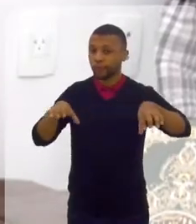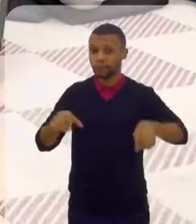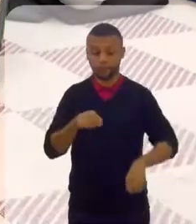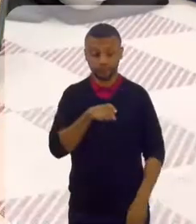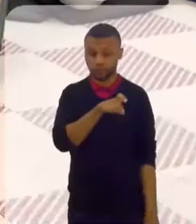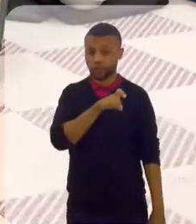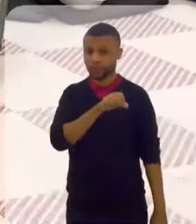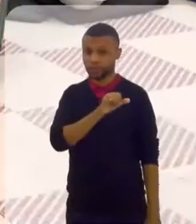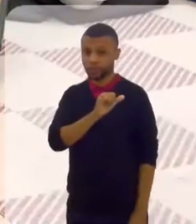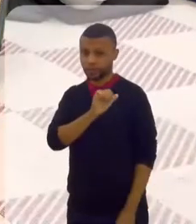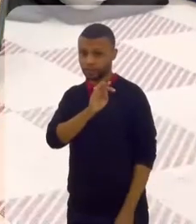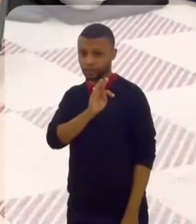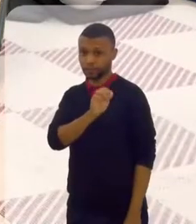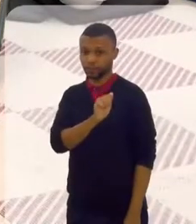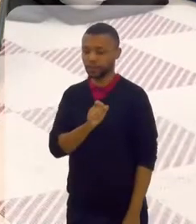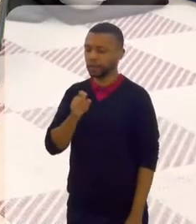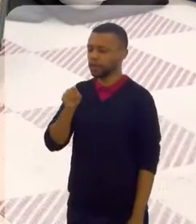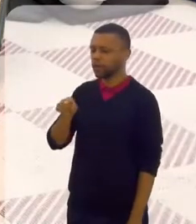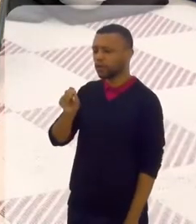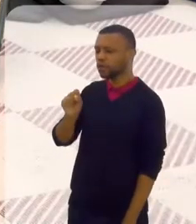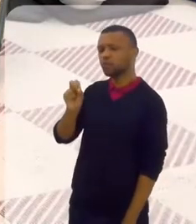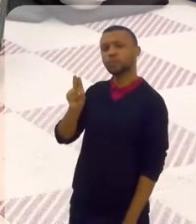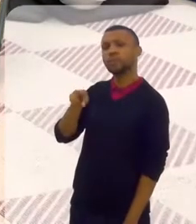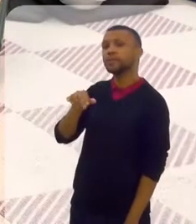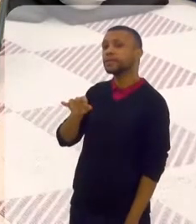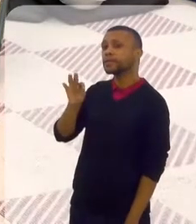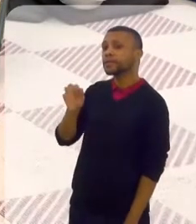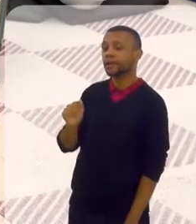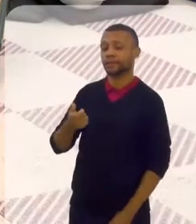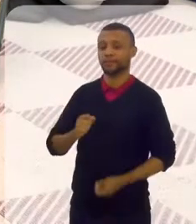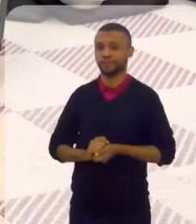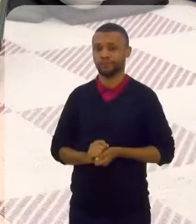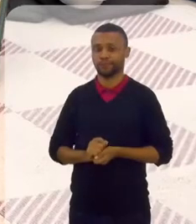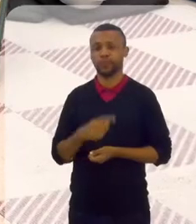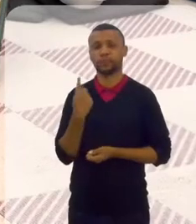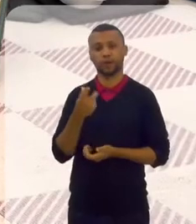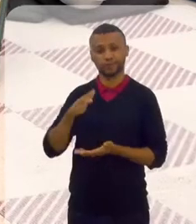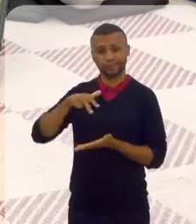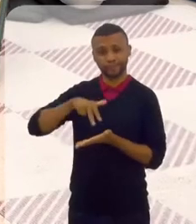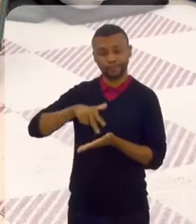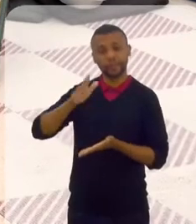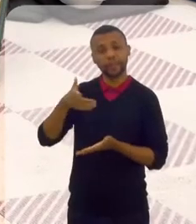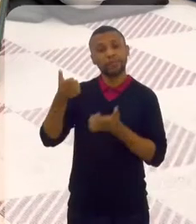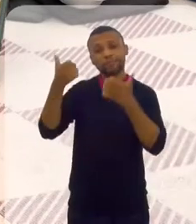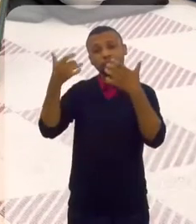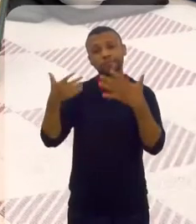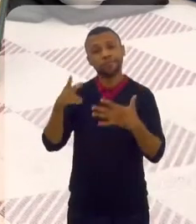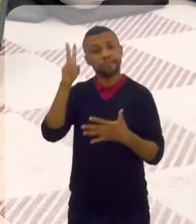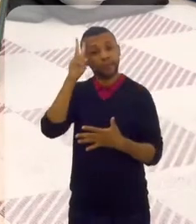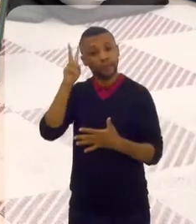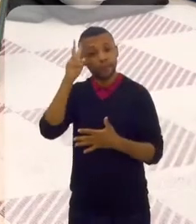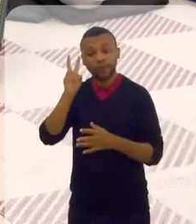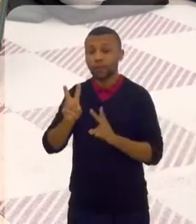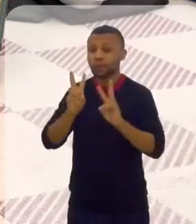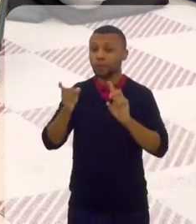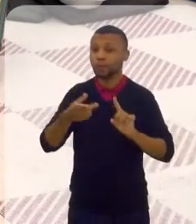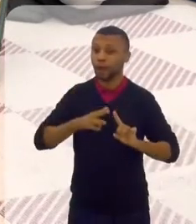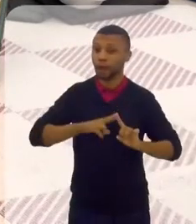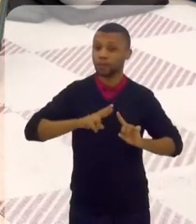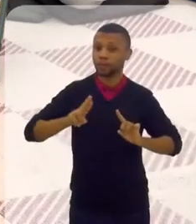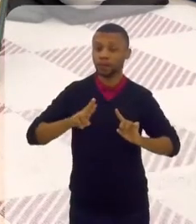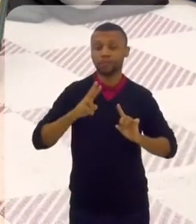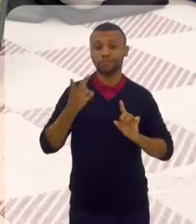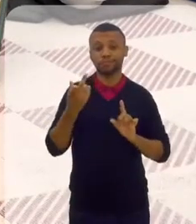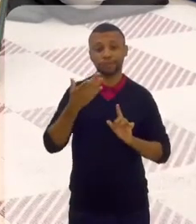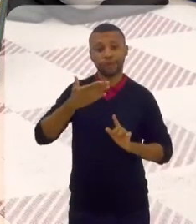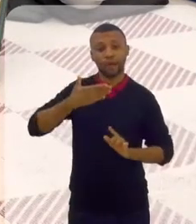sunita. Temos os dois aqui. Nós já viemos aqui para contar a história sobre a religião islâmica, o